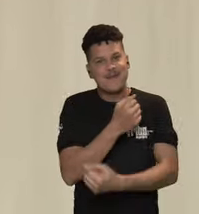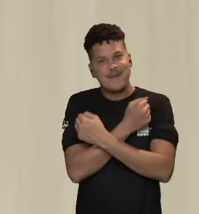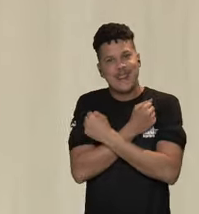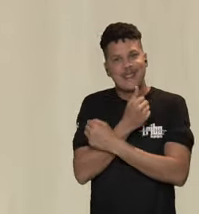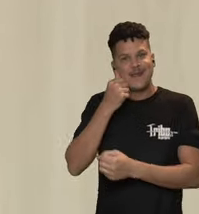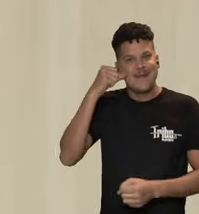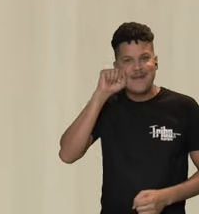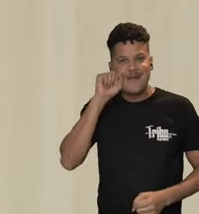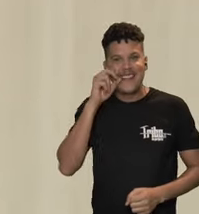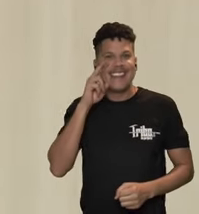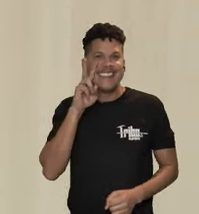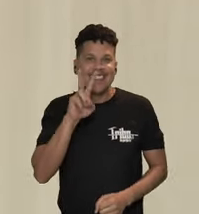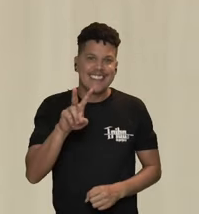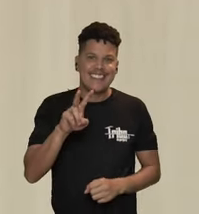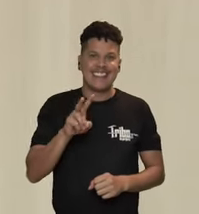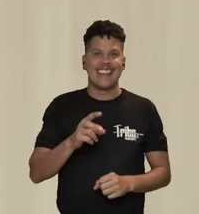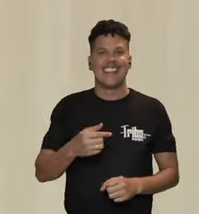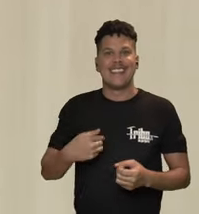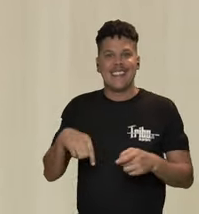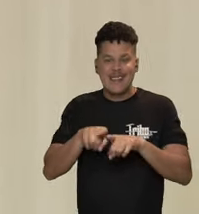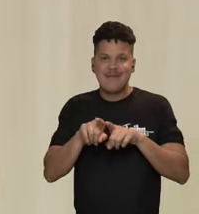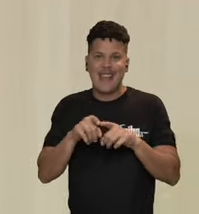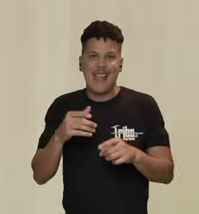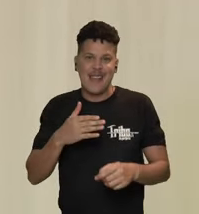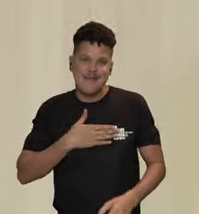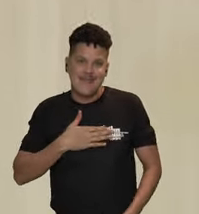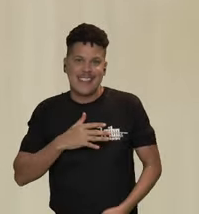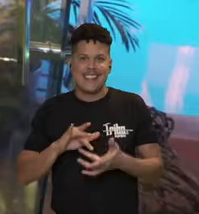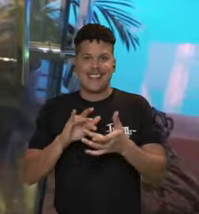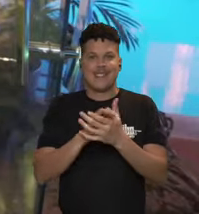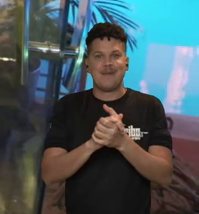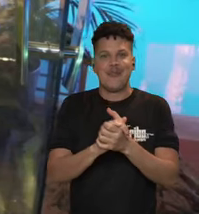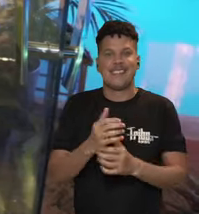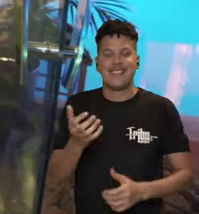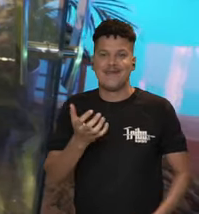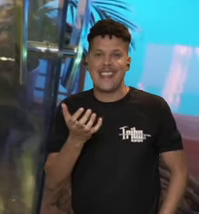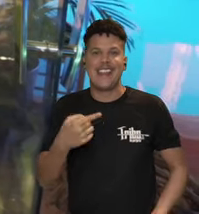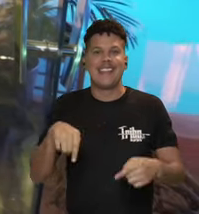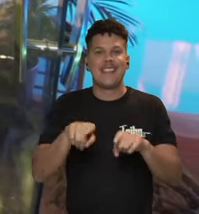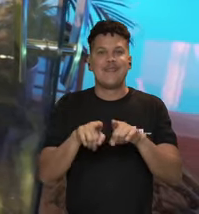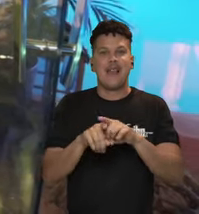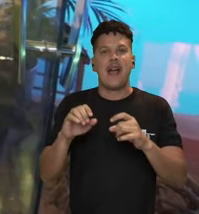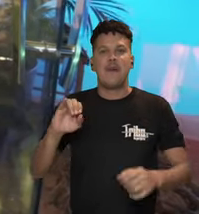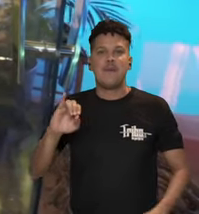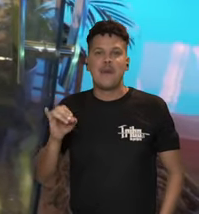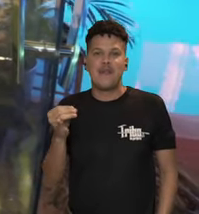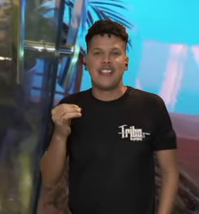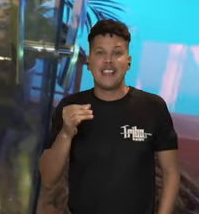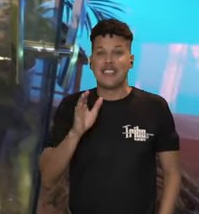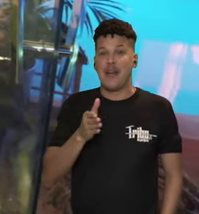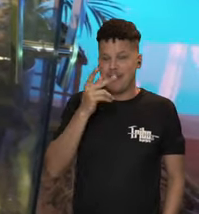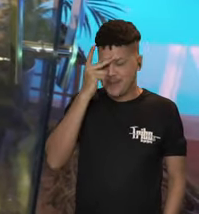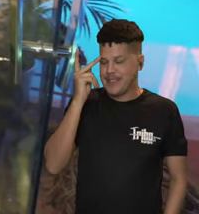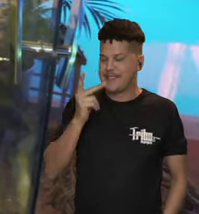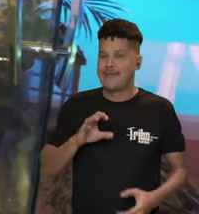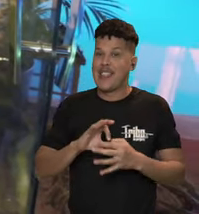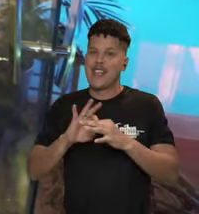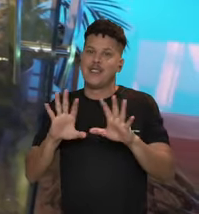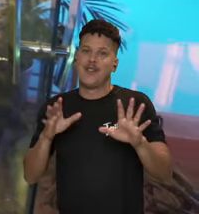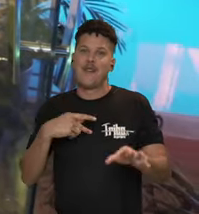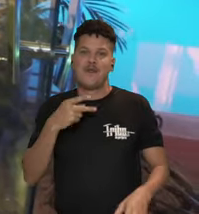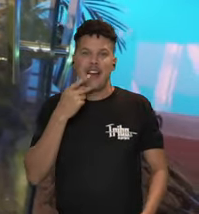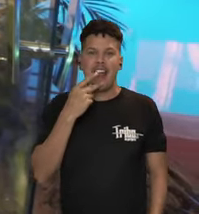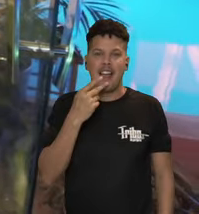mundo assistindo. Pô, que bom, hein? E eu queria também aproveitar, já que me deixaram dar uma falinha. E também falar o tanto